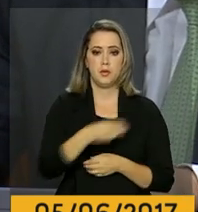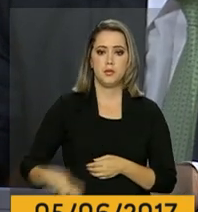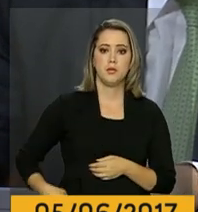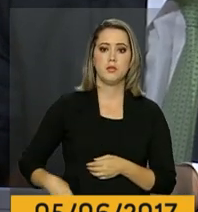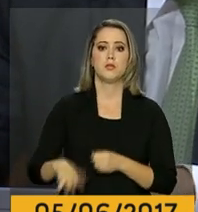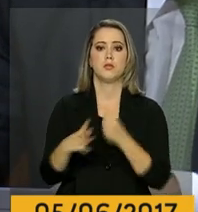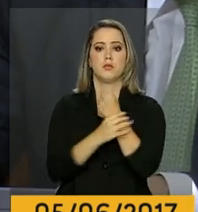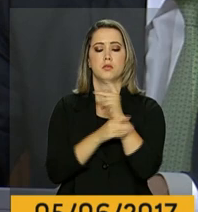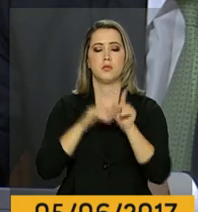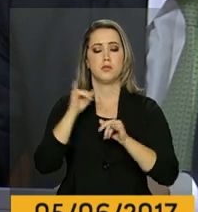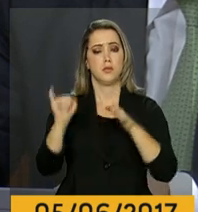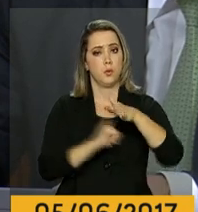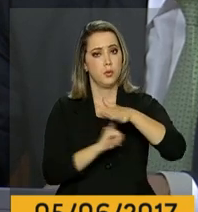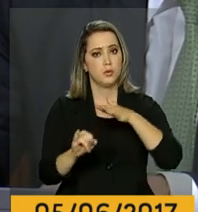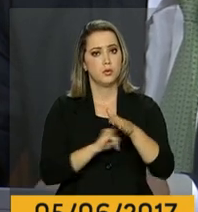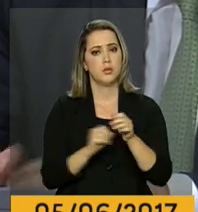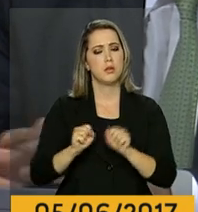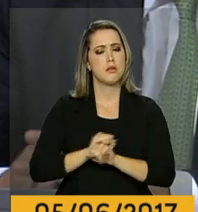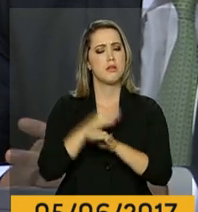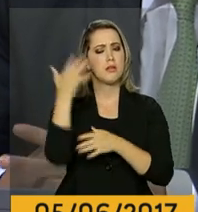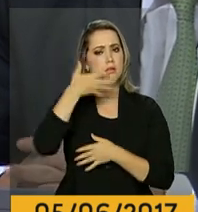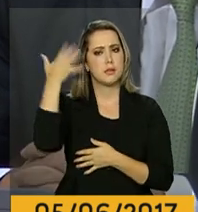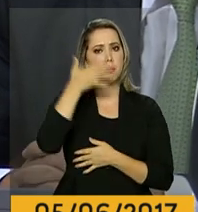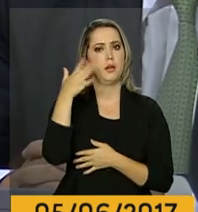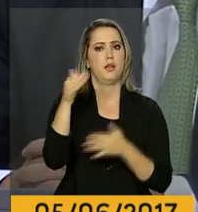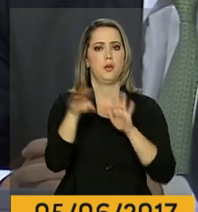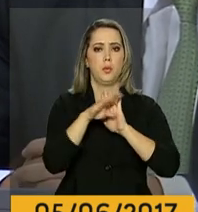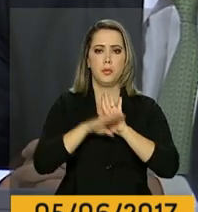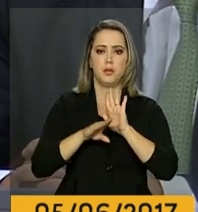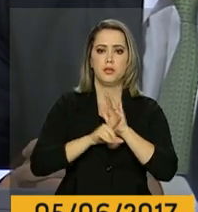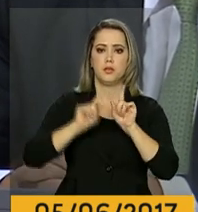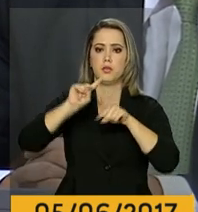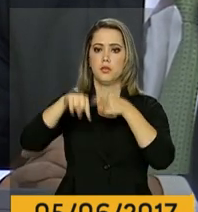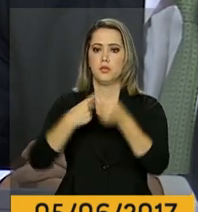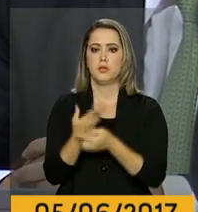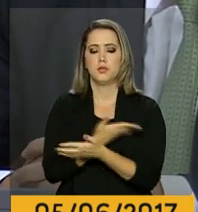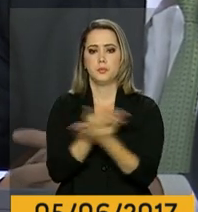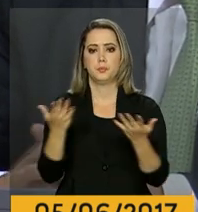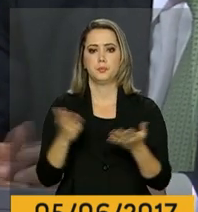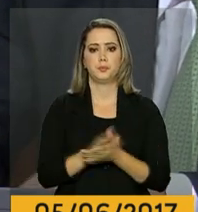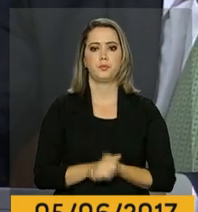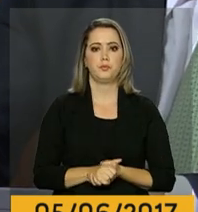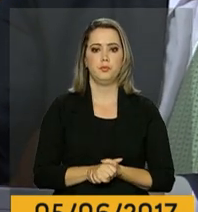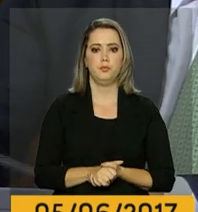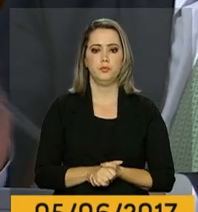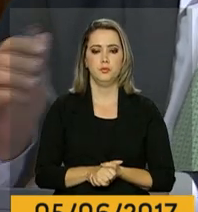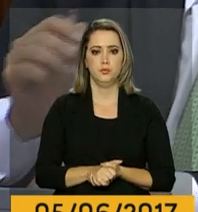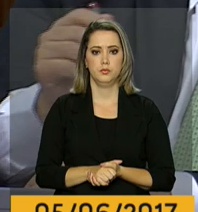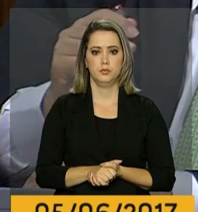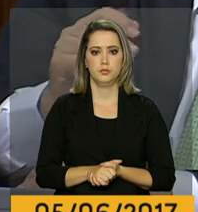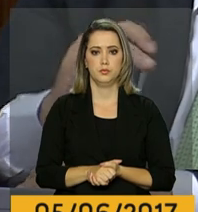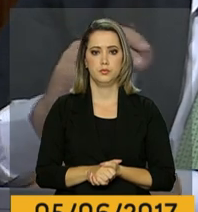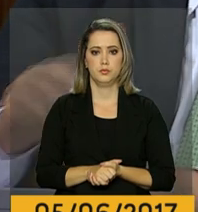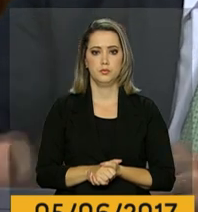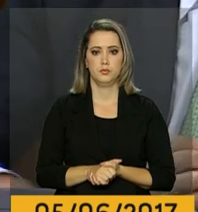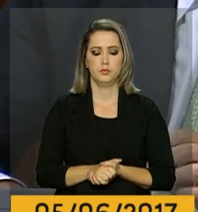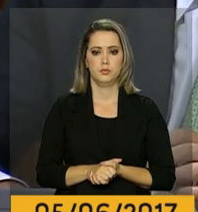institucional que faça uma uma exposição do plano para depois ouvi-los a todos Rodrigo